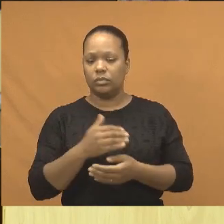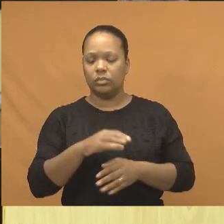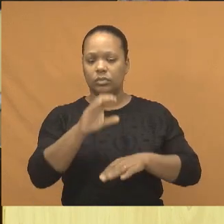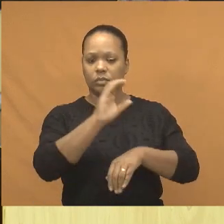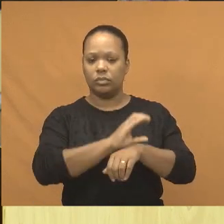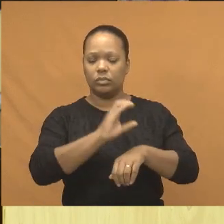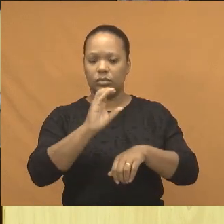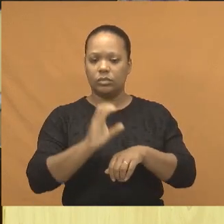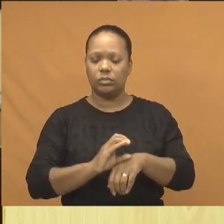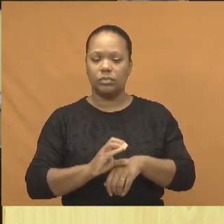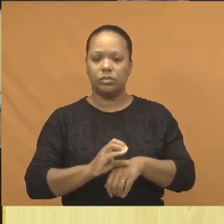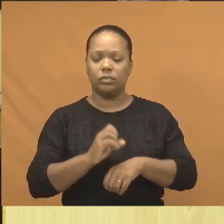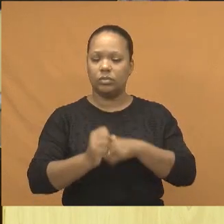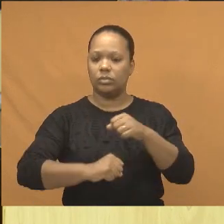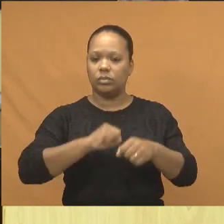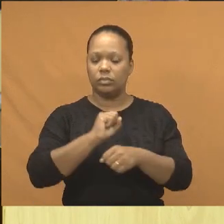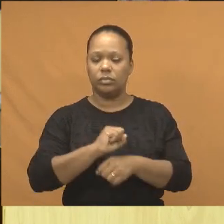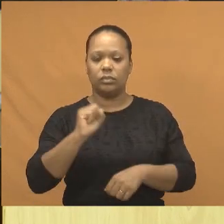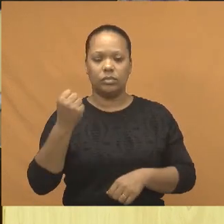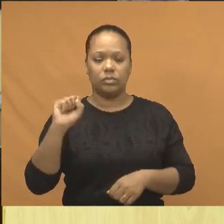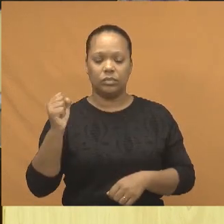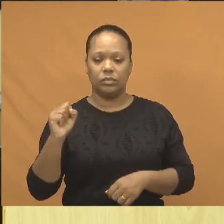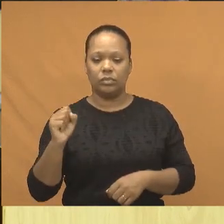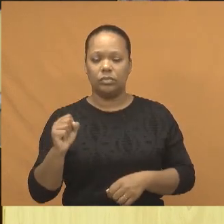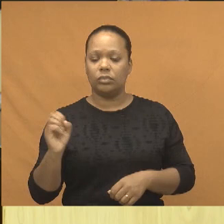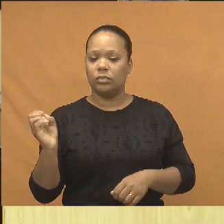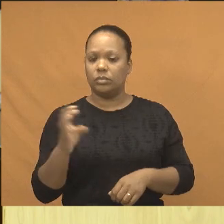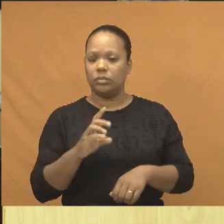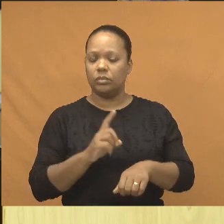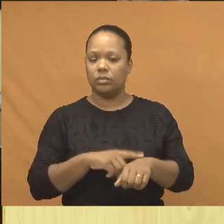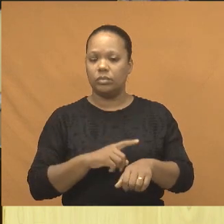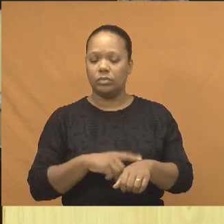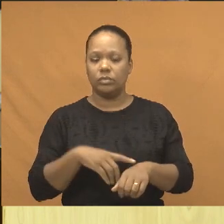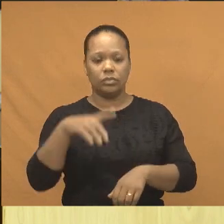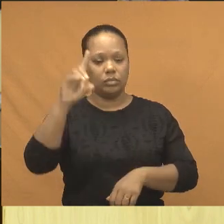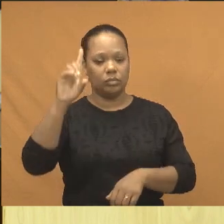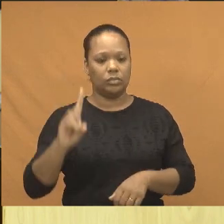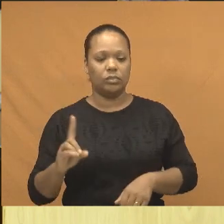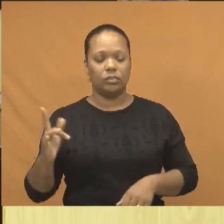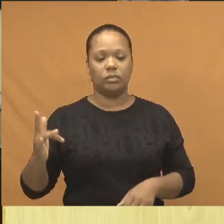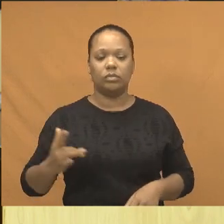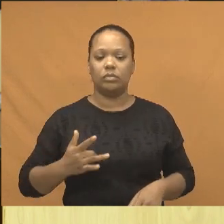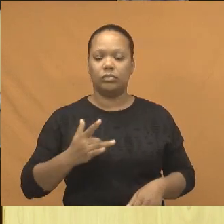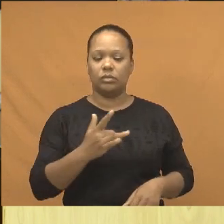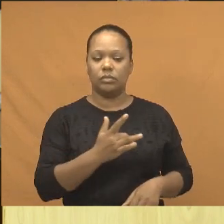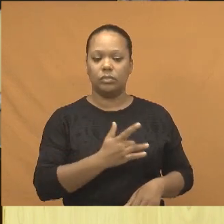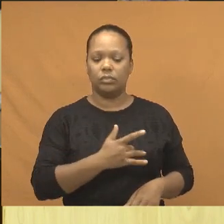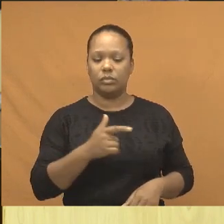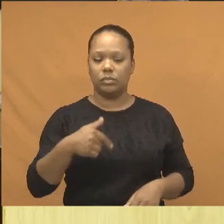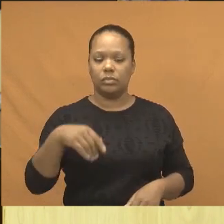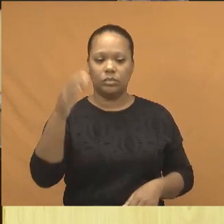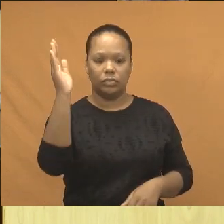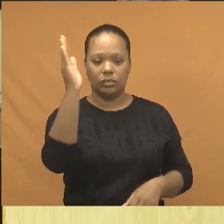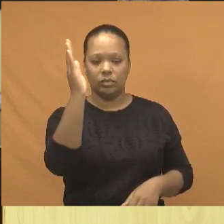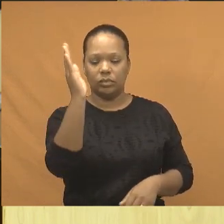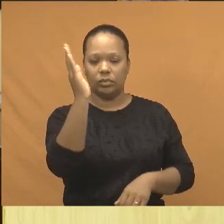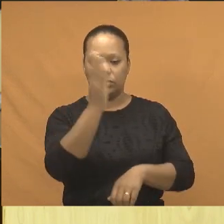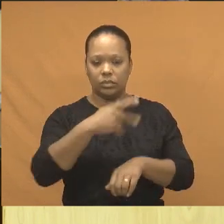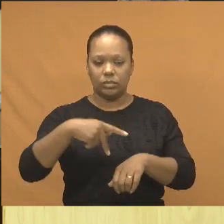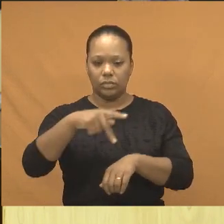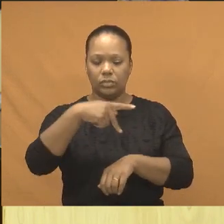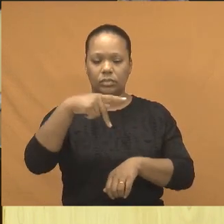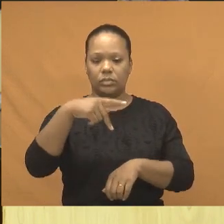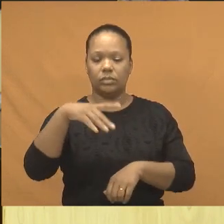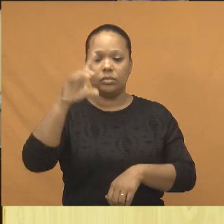de 1988 inaugurou um novo momento do direito à saúde em nosso país, incluindo-a no rol